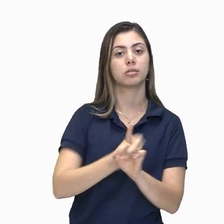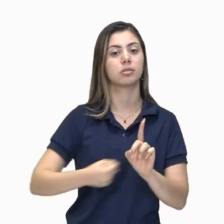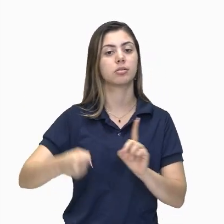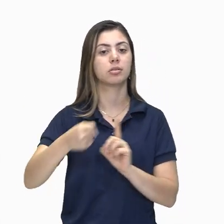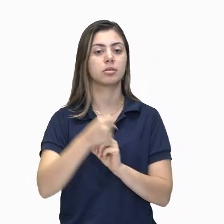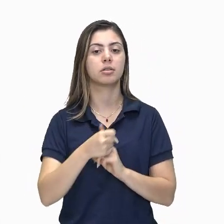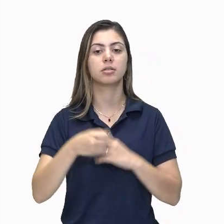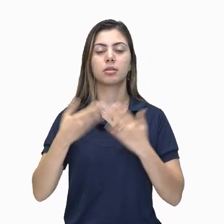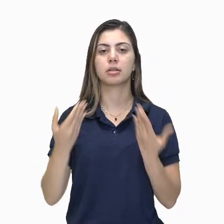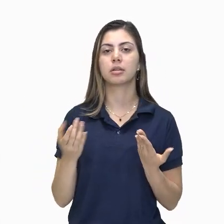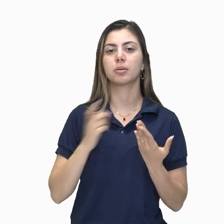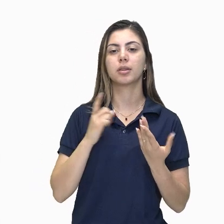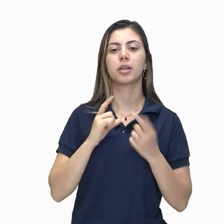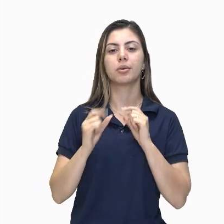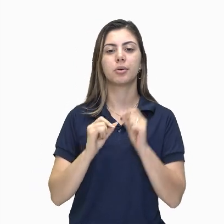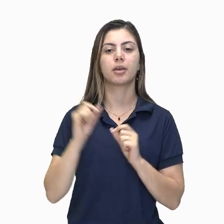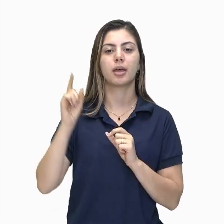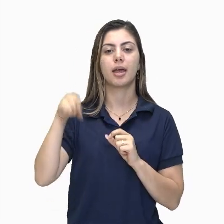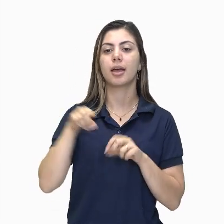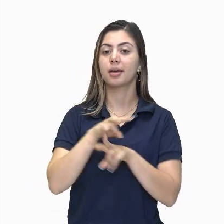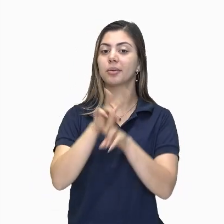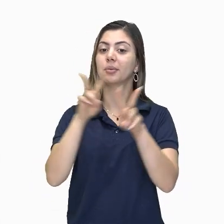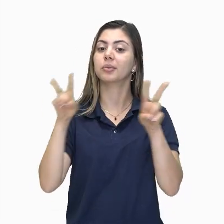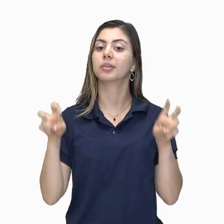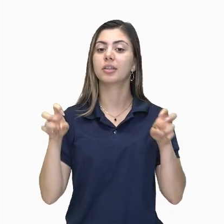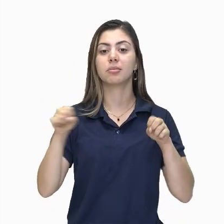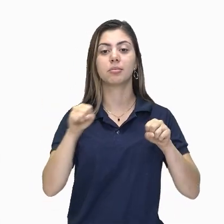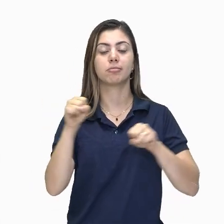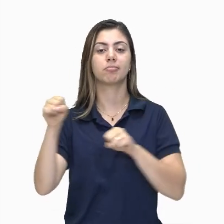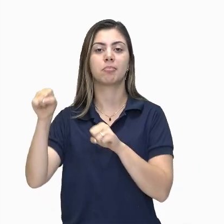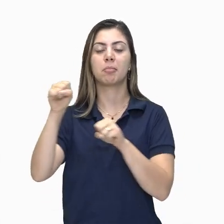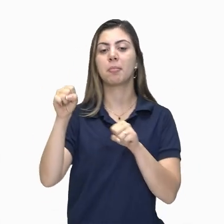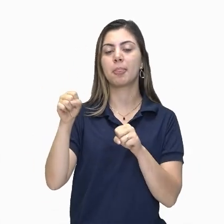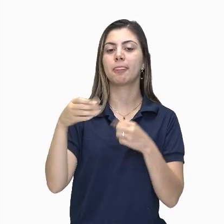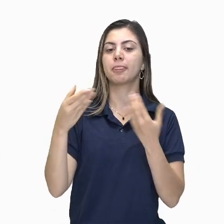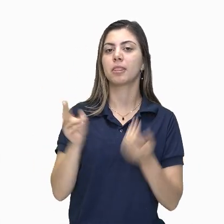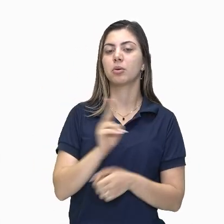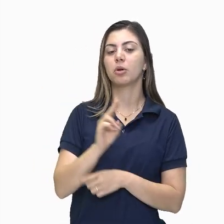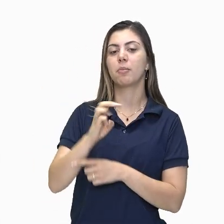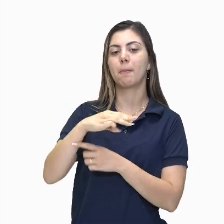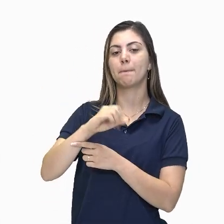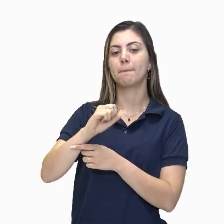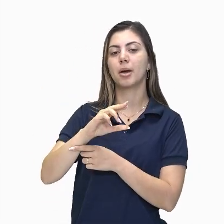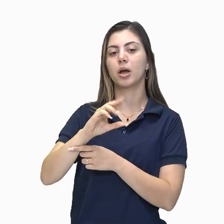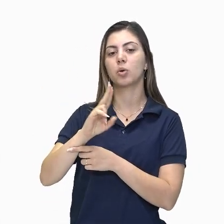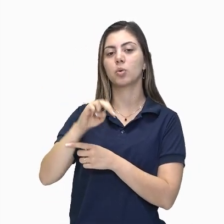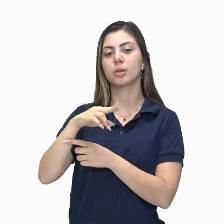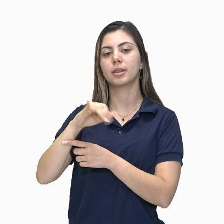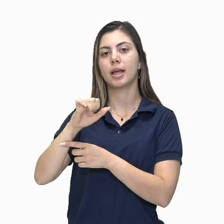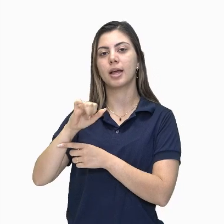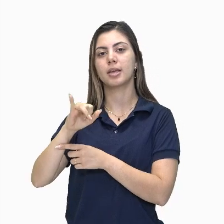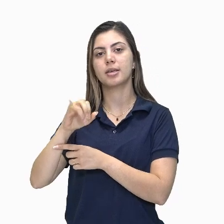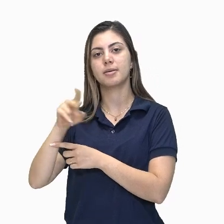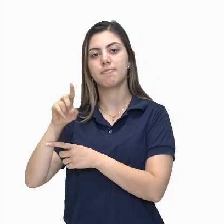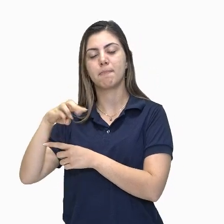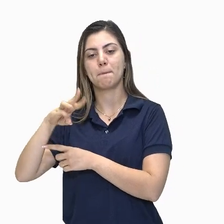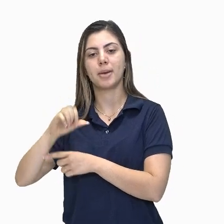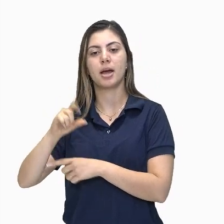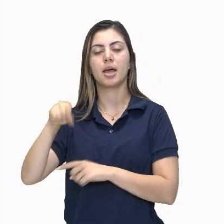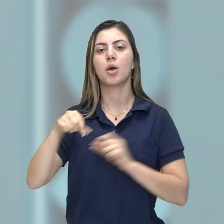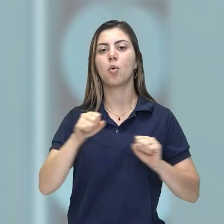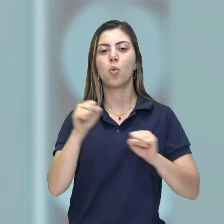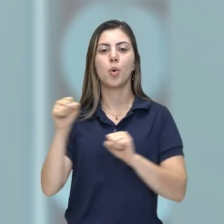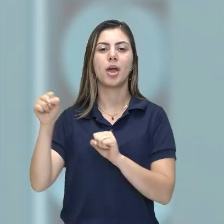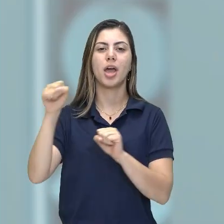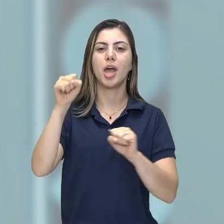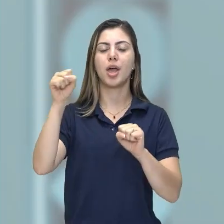nenhum caráter. Inclusive o subtítulo do livro. Nós temos Macunaíma, um herói sem nenhum caráter. Ele